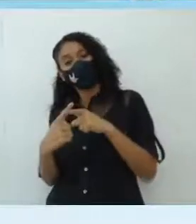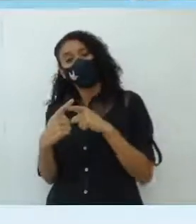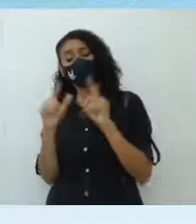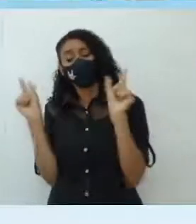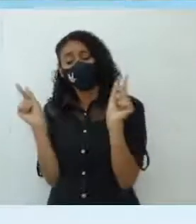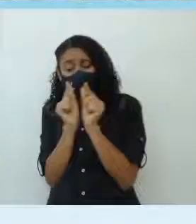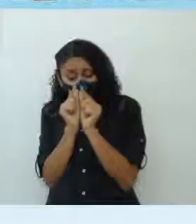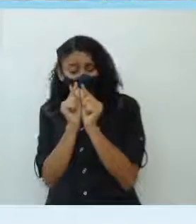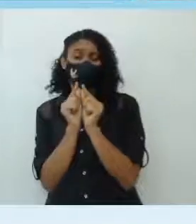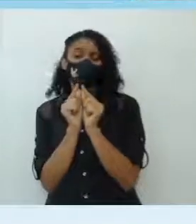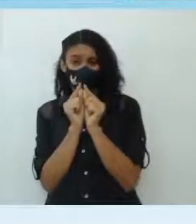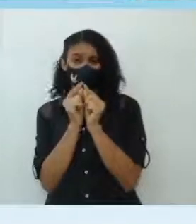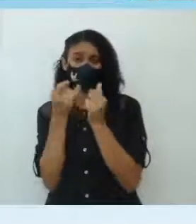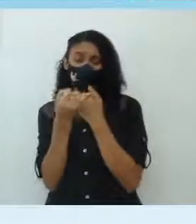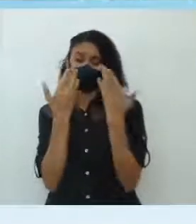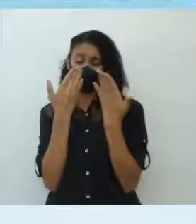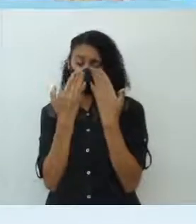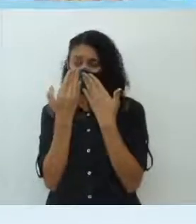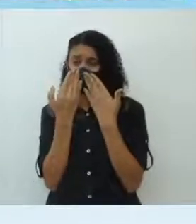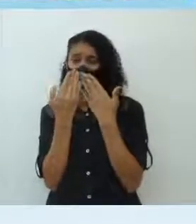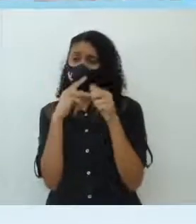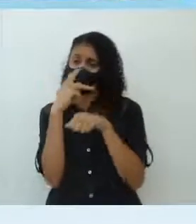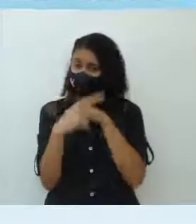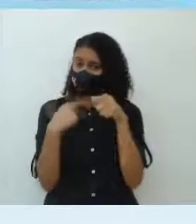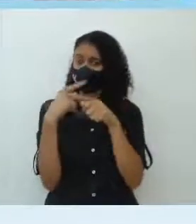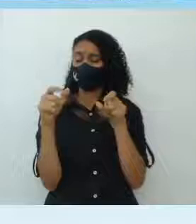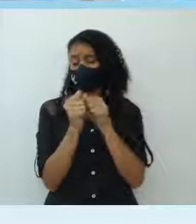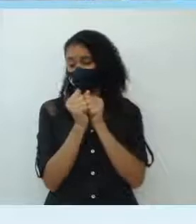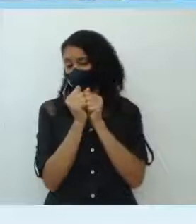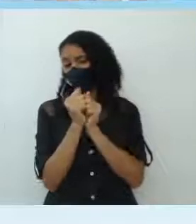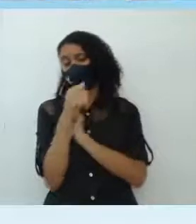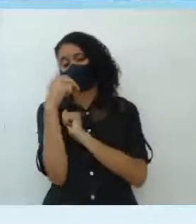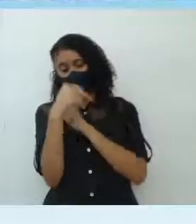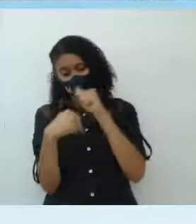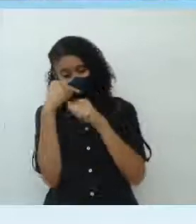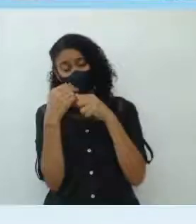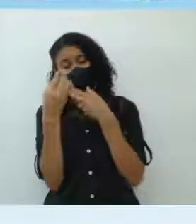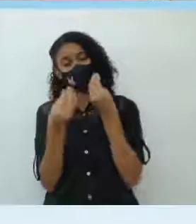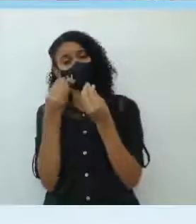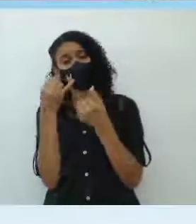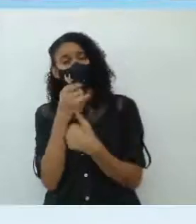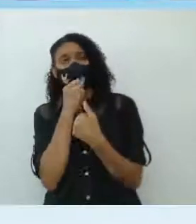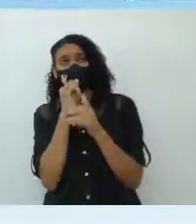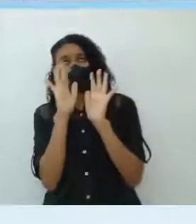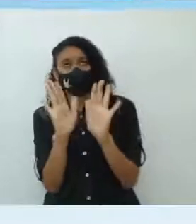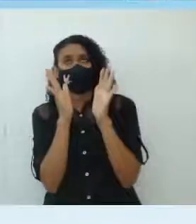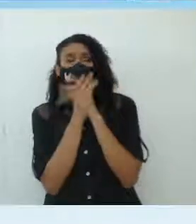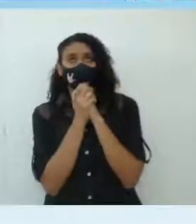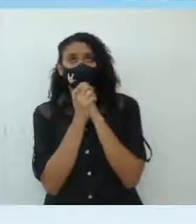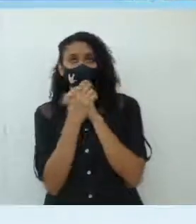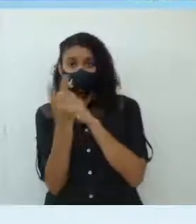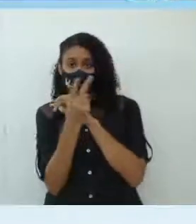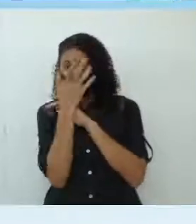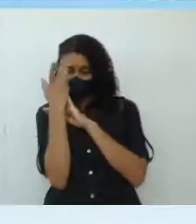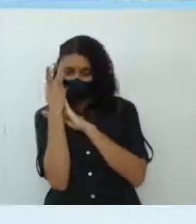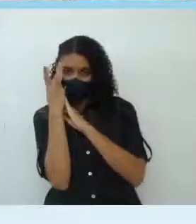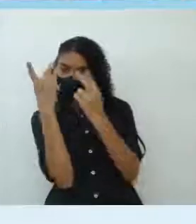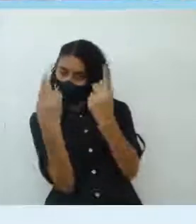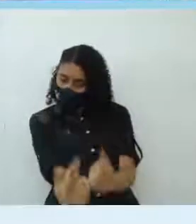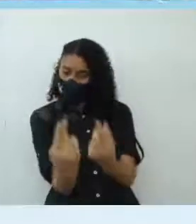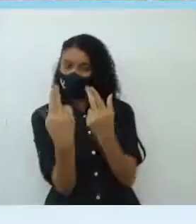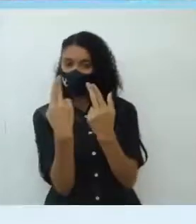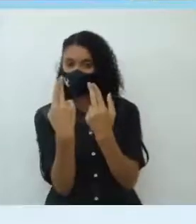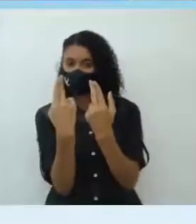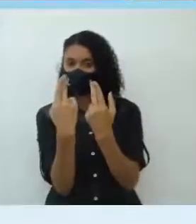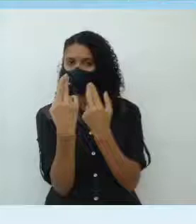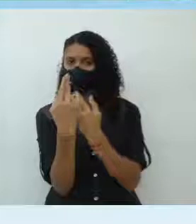muito pequena em relação à massa de prótons e nêutrons. É como se eu tivesse lá duas pessoas idênticas, imagina